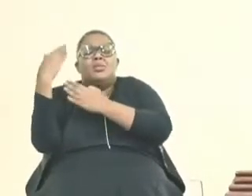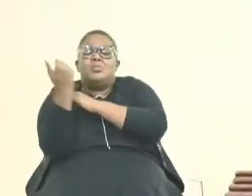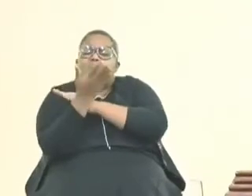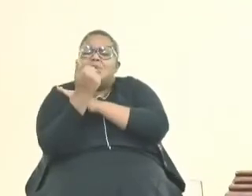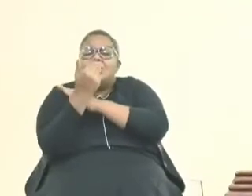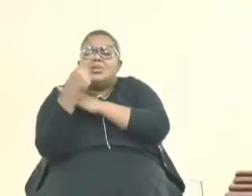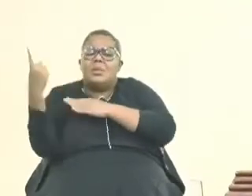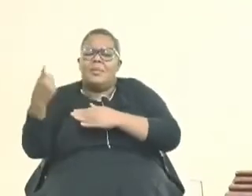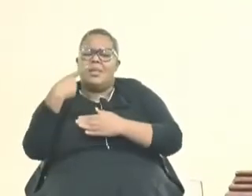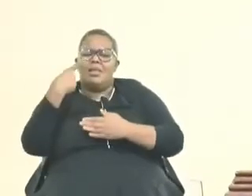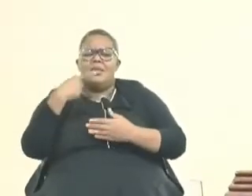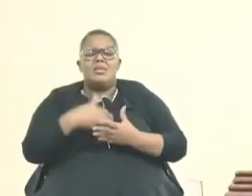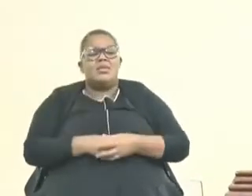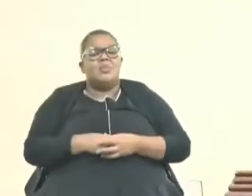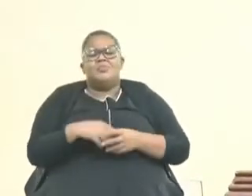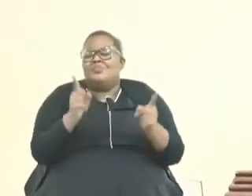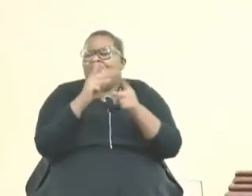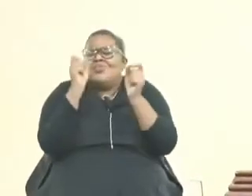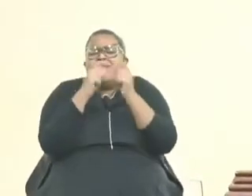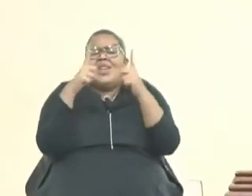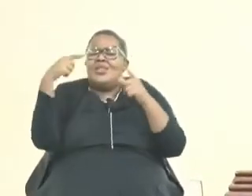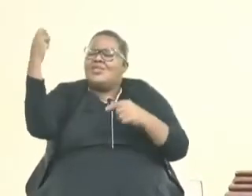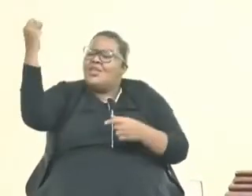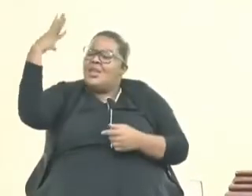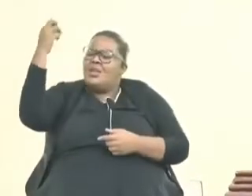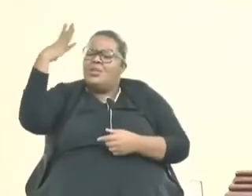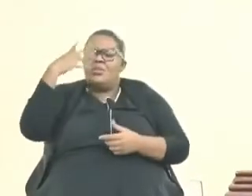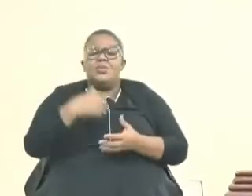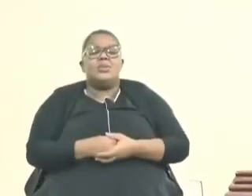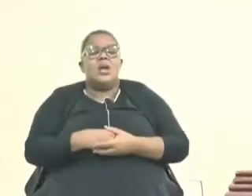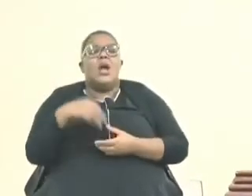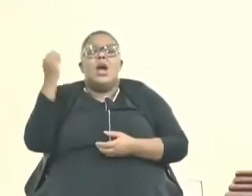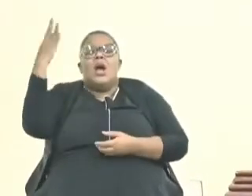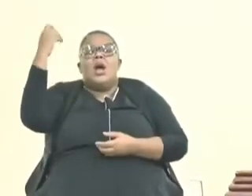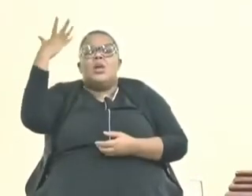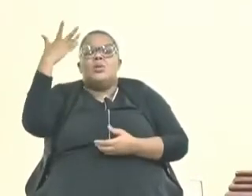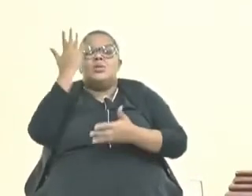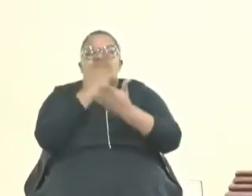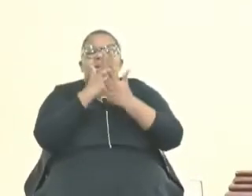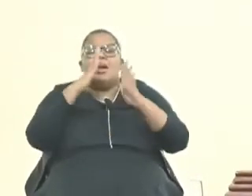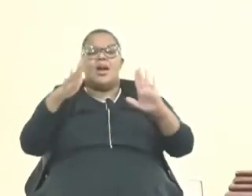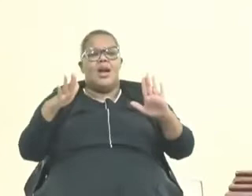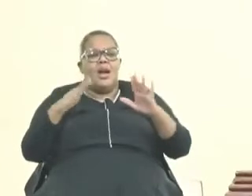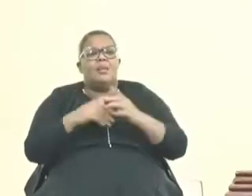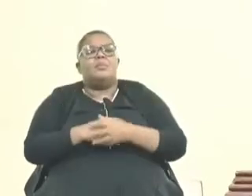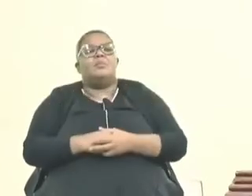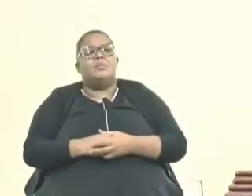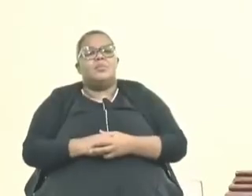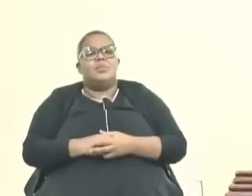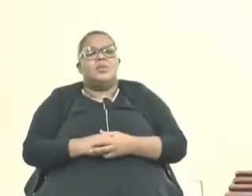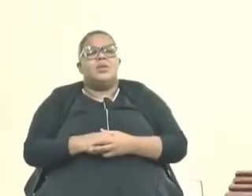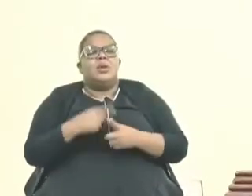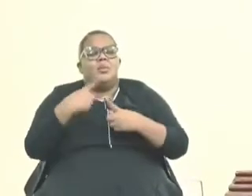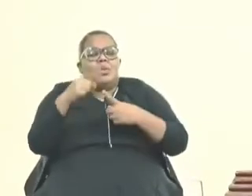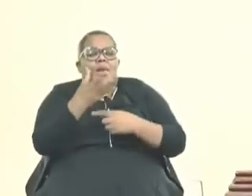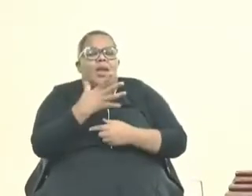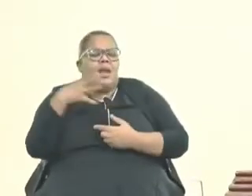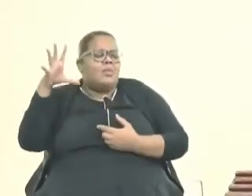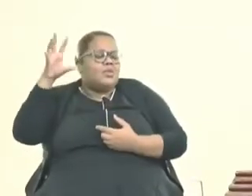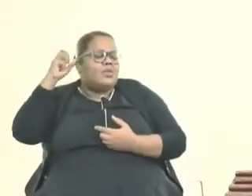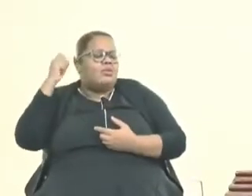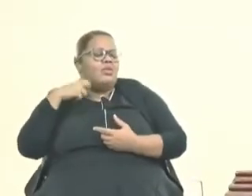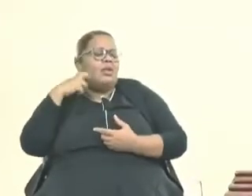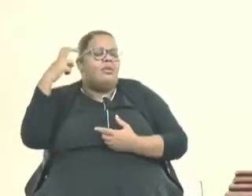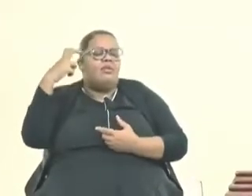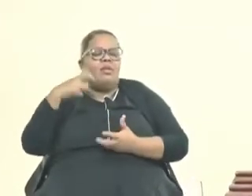atenção não deixe que a luz que a lâmpada se apague Senhor porque nós queremos ouvir a tua